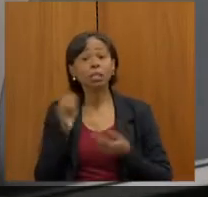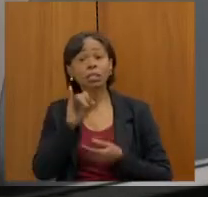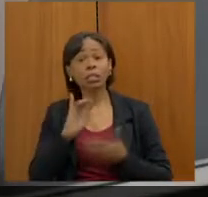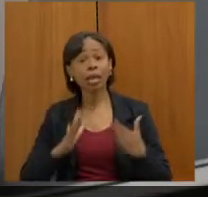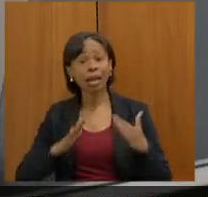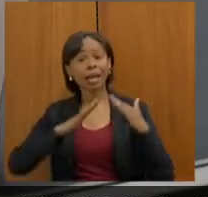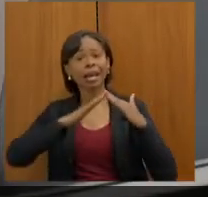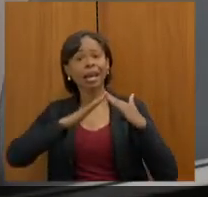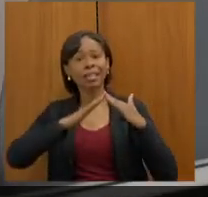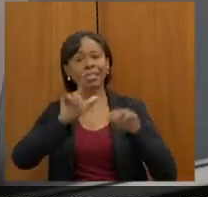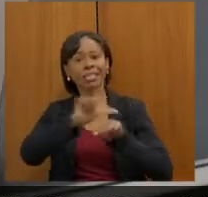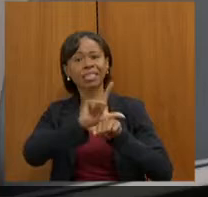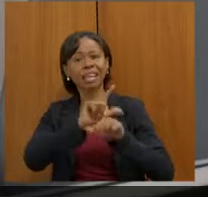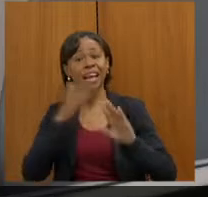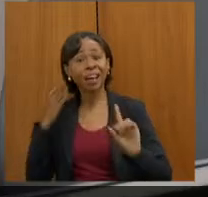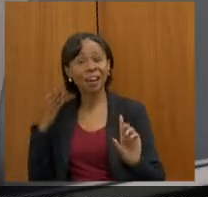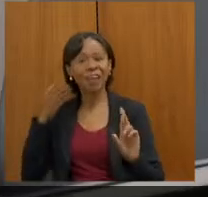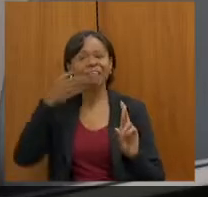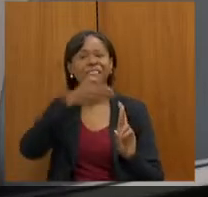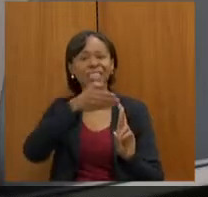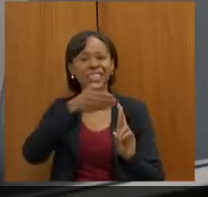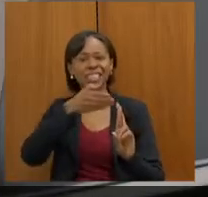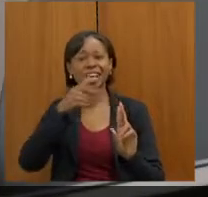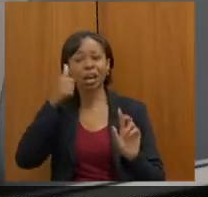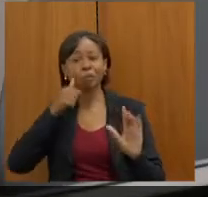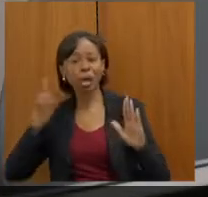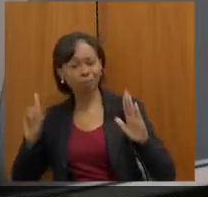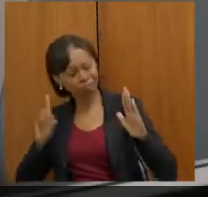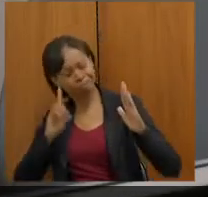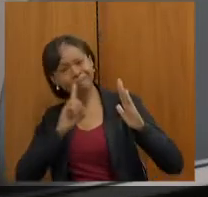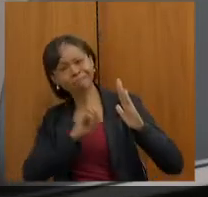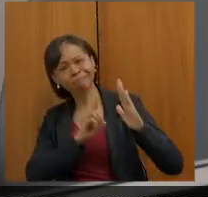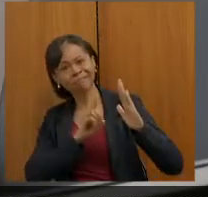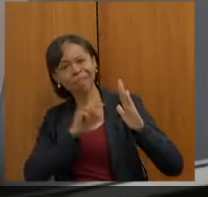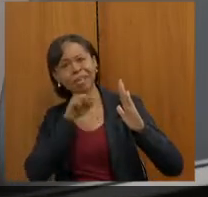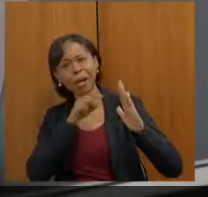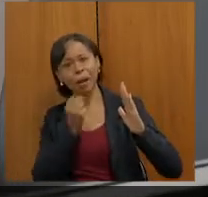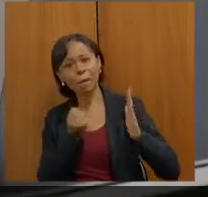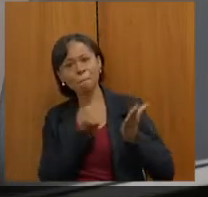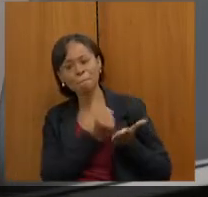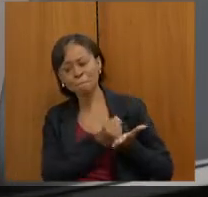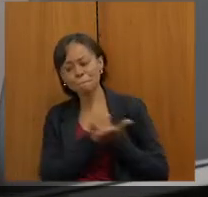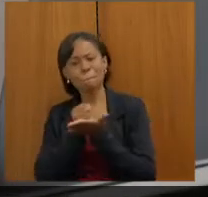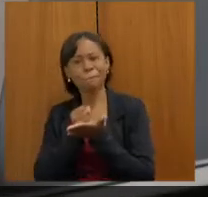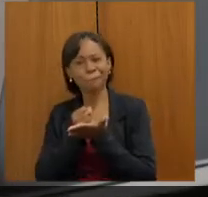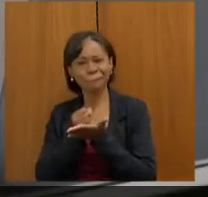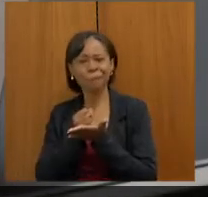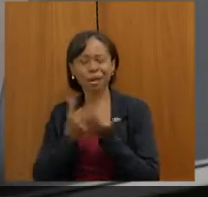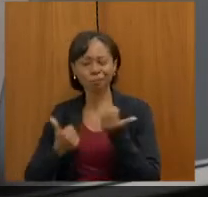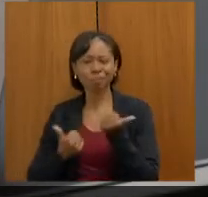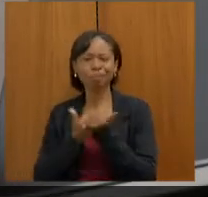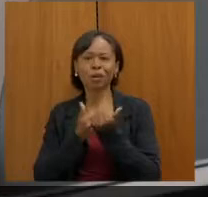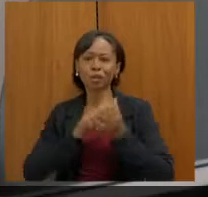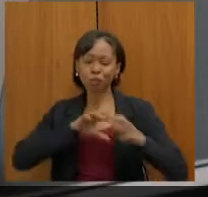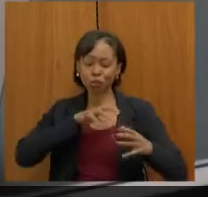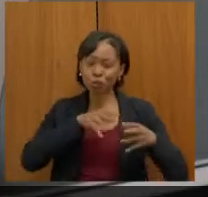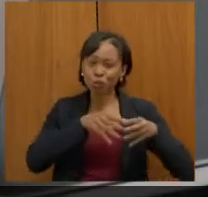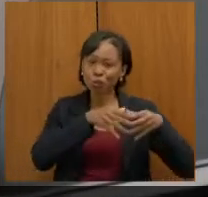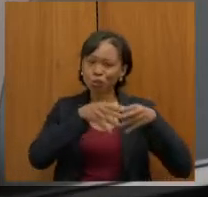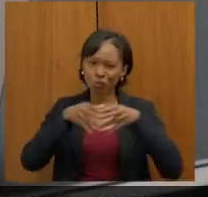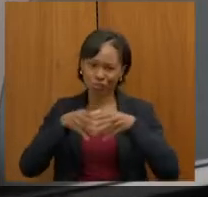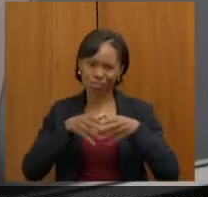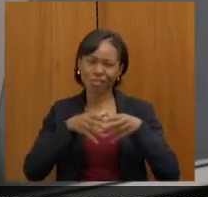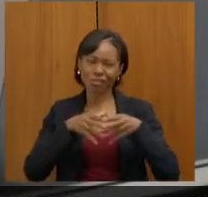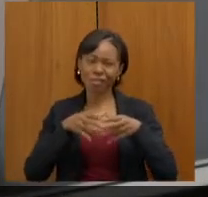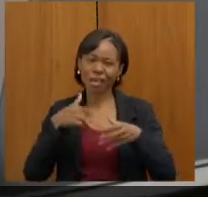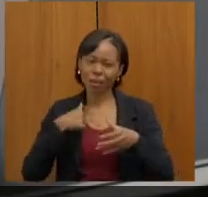procurar e saber que ele ela vai ter um apoio de uma rede conjunta e todas por uma só eu minha